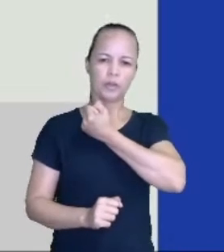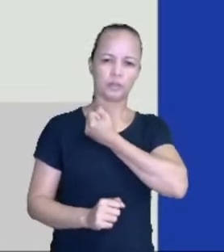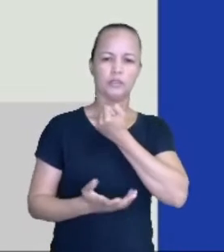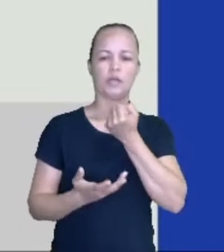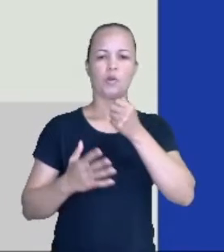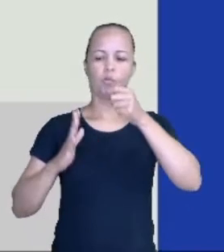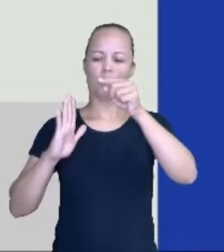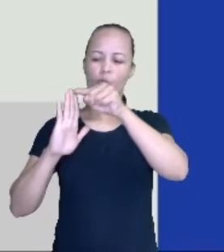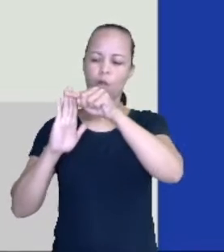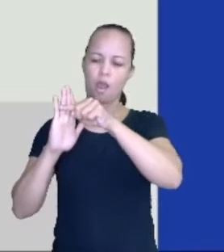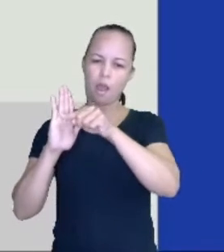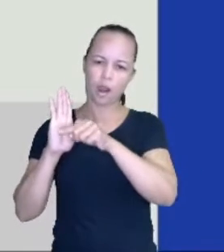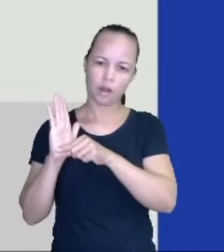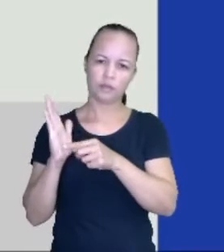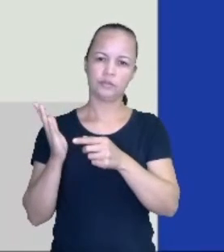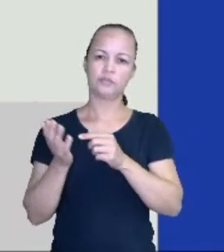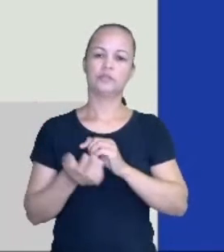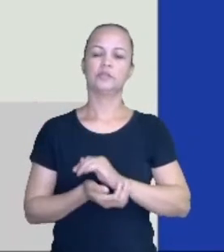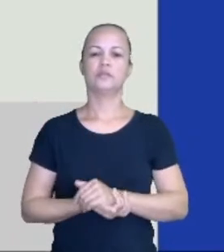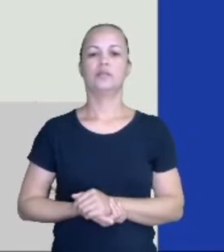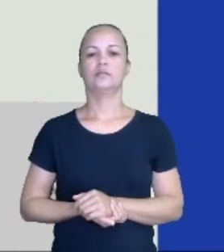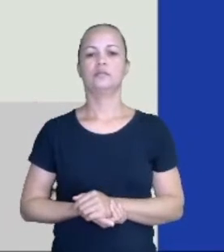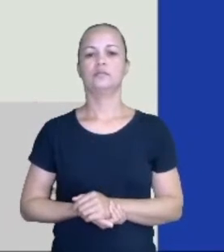uma lista.